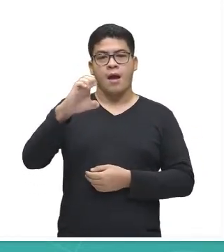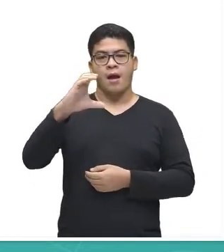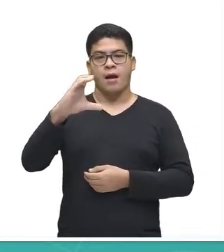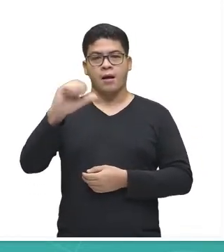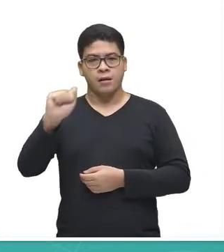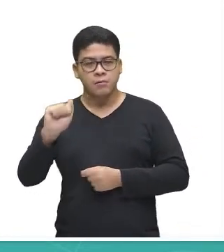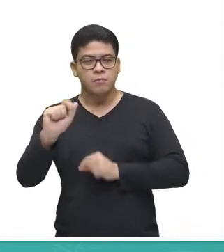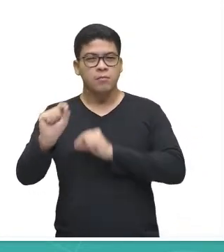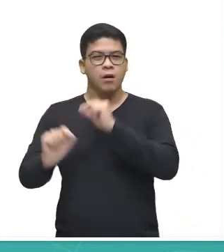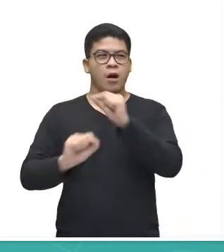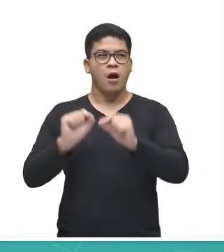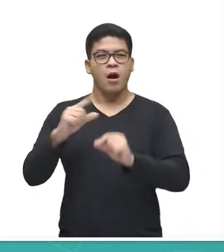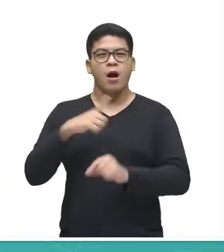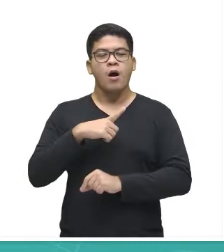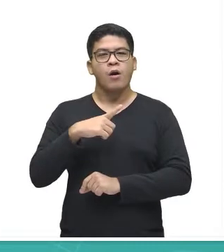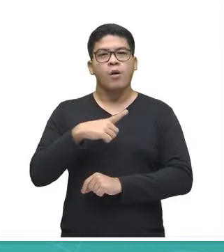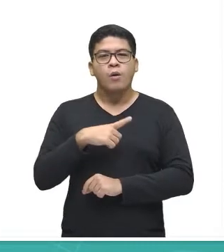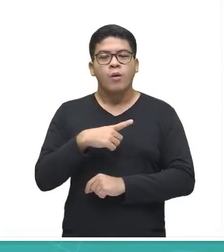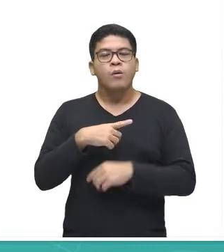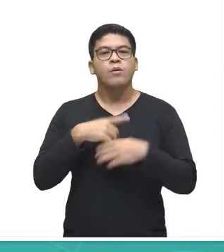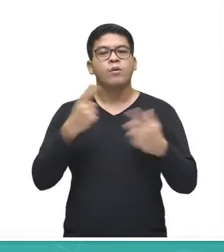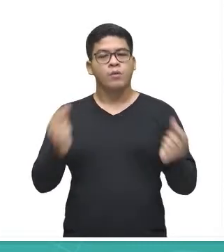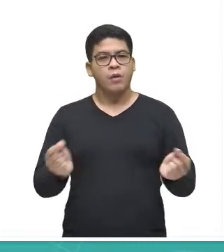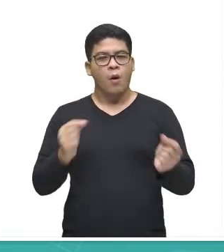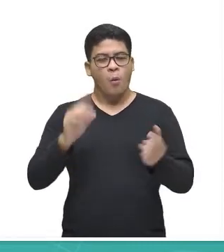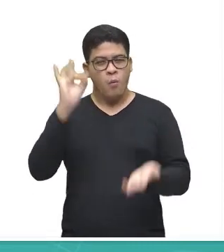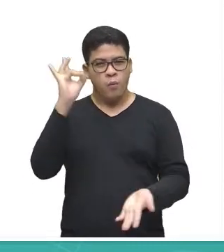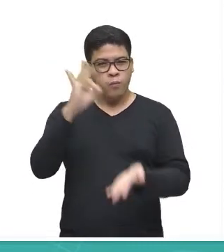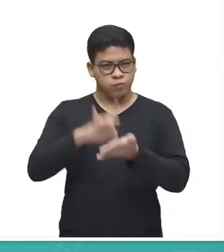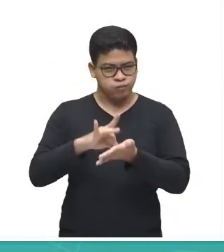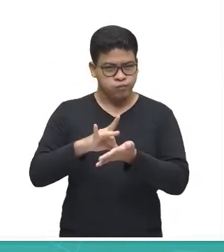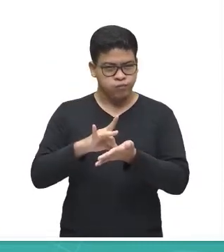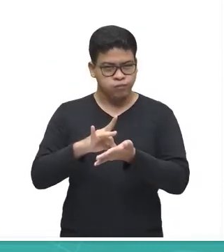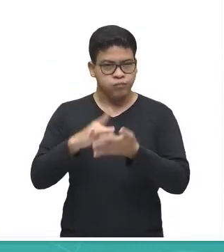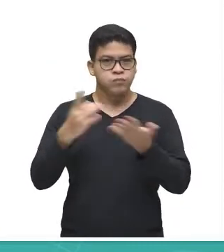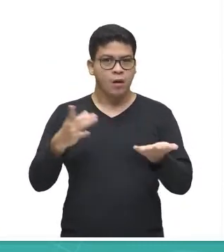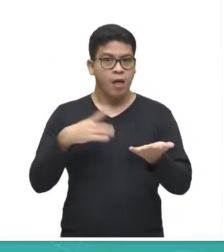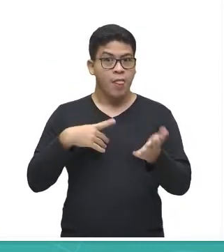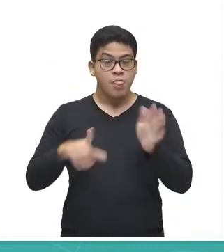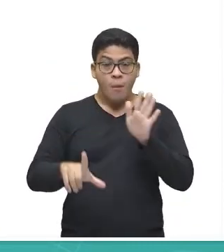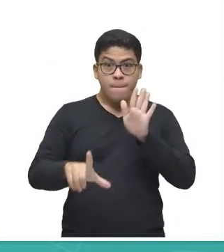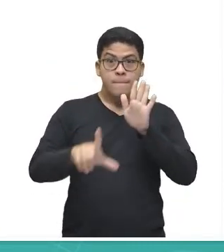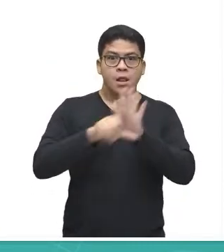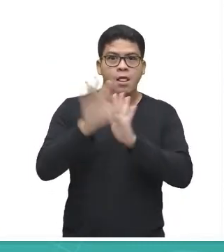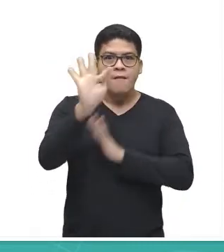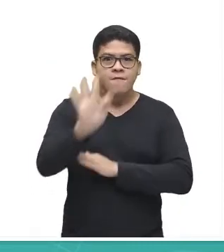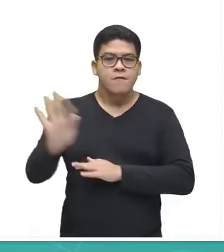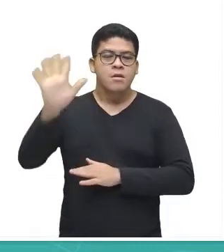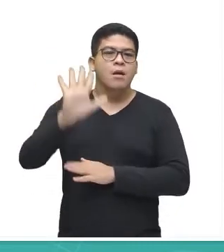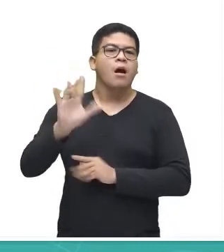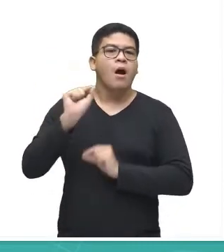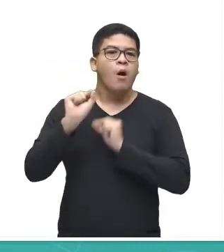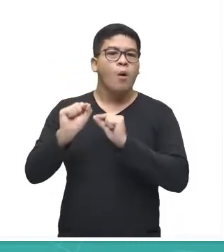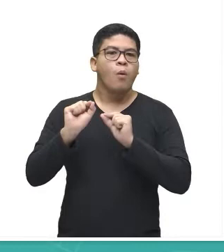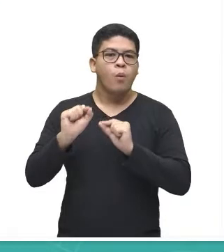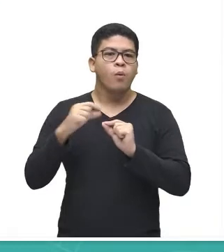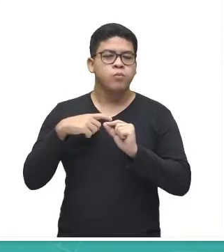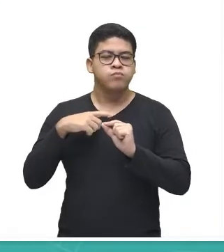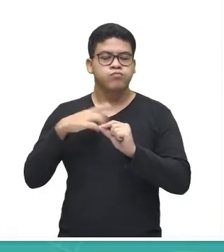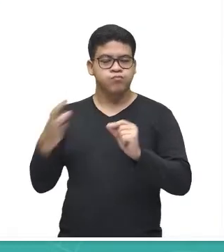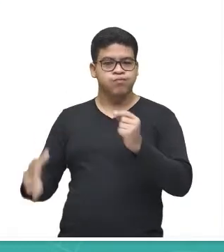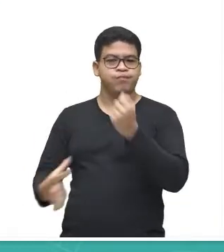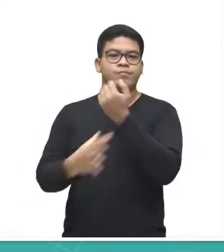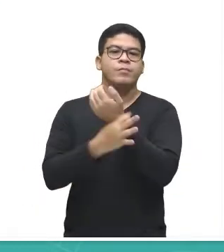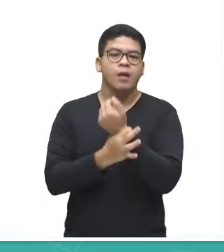ECA, de uma forma oficial, porque ele é o que é uma lei federal, uma lei de proteção a